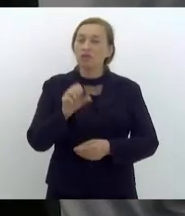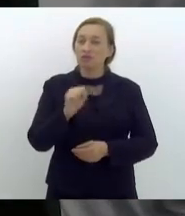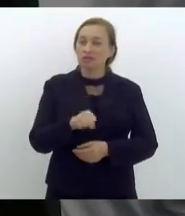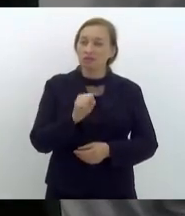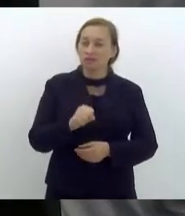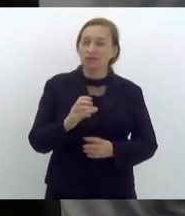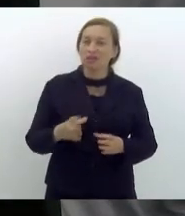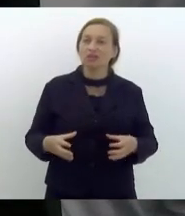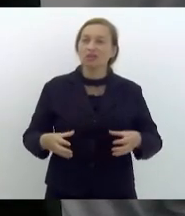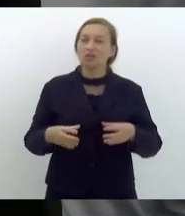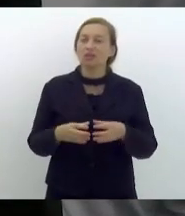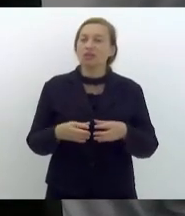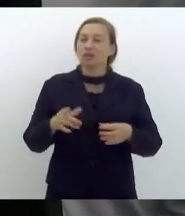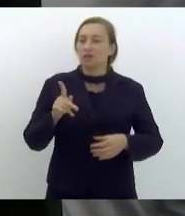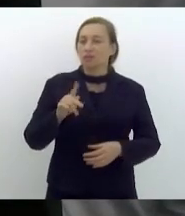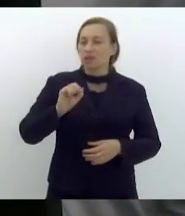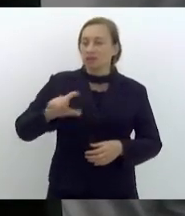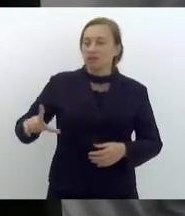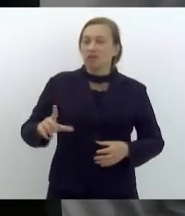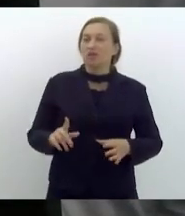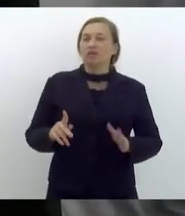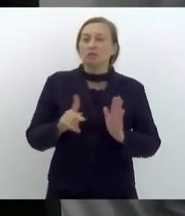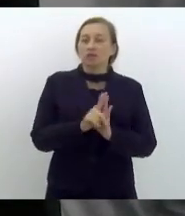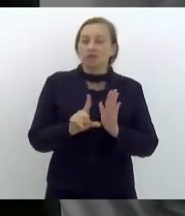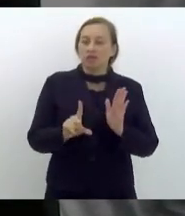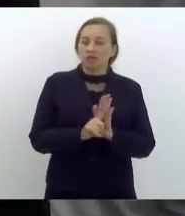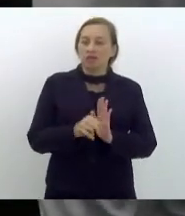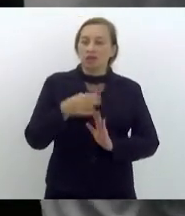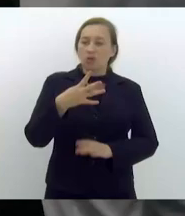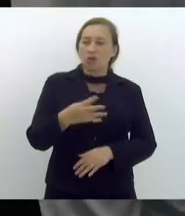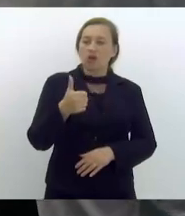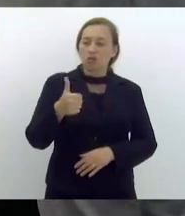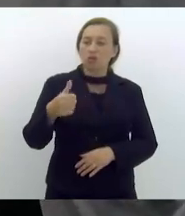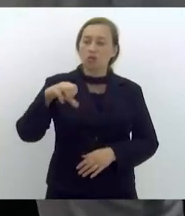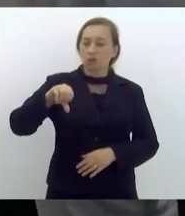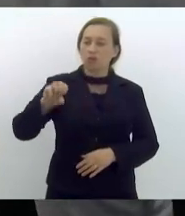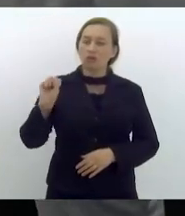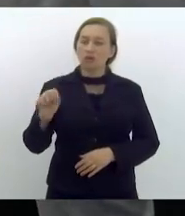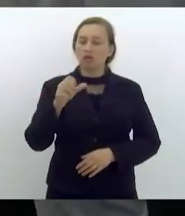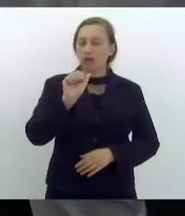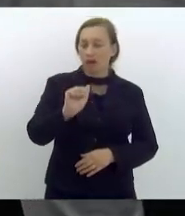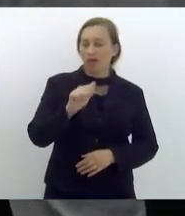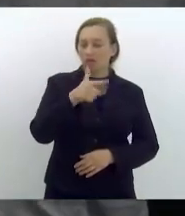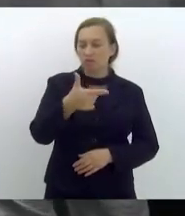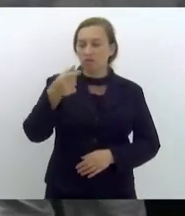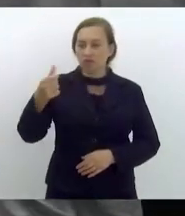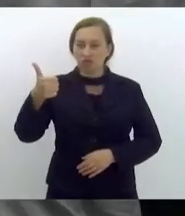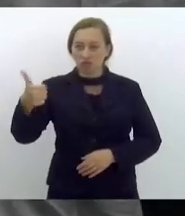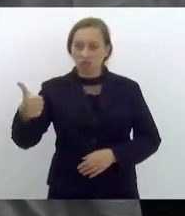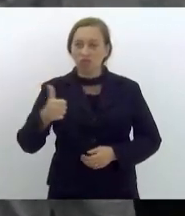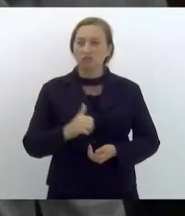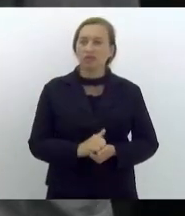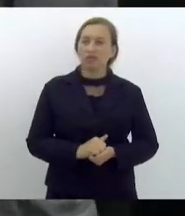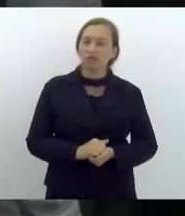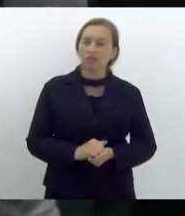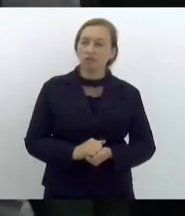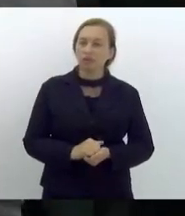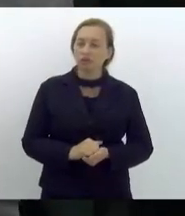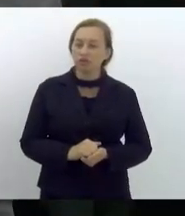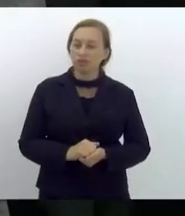da bancada do pessoal ao projeto de lei 4198 a de 2021 da deputada Lucinha que